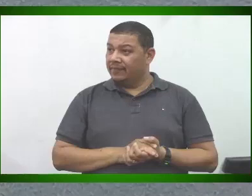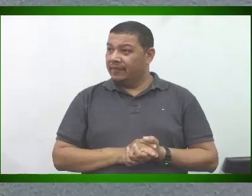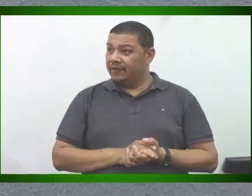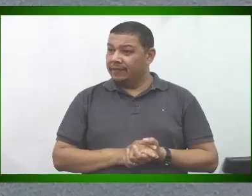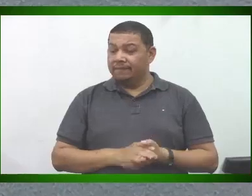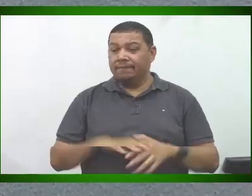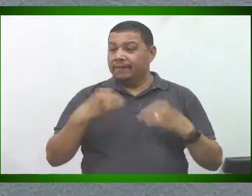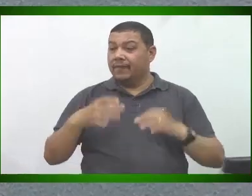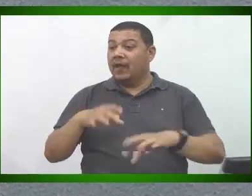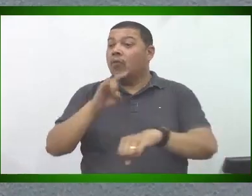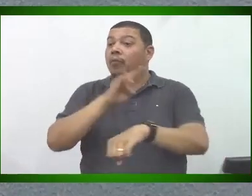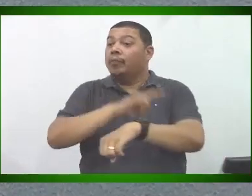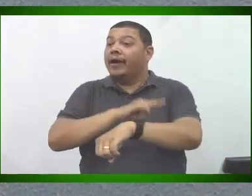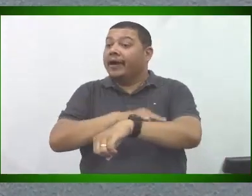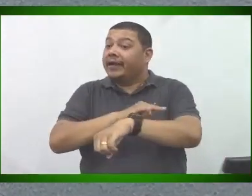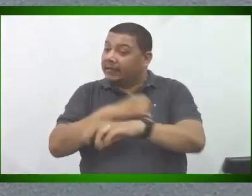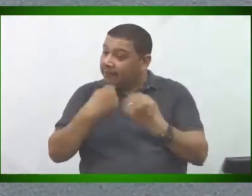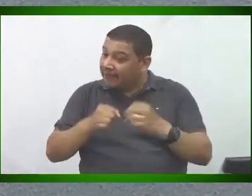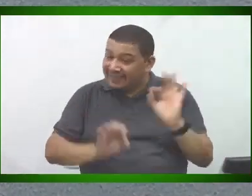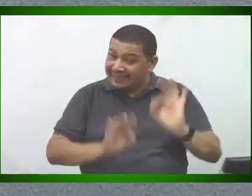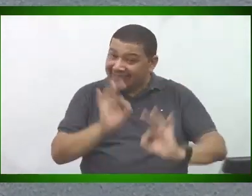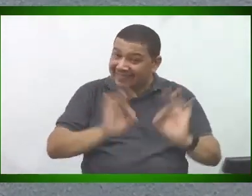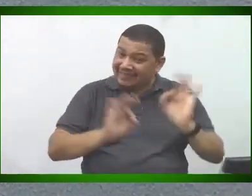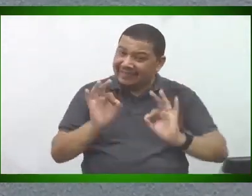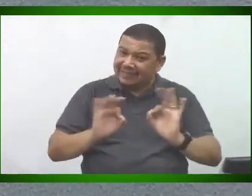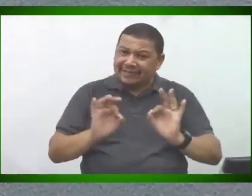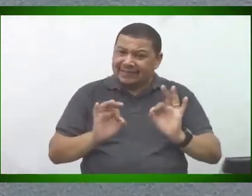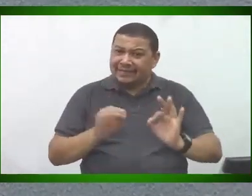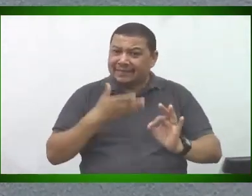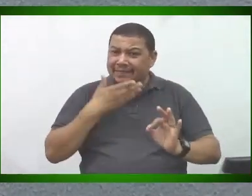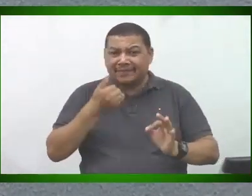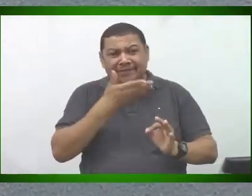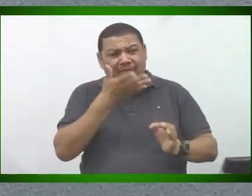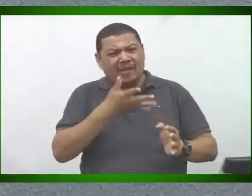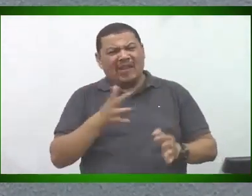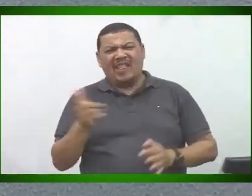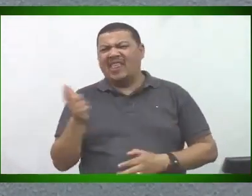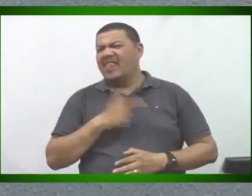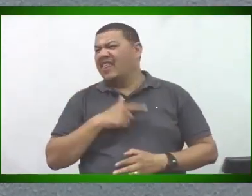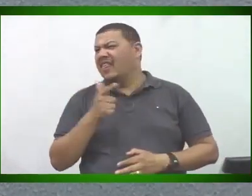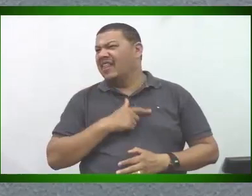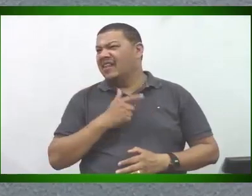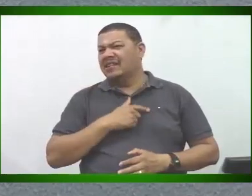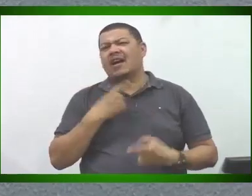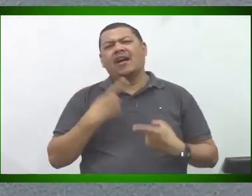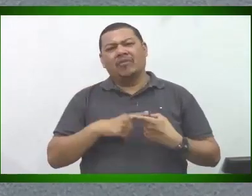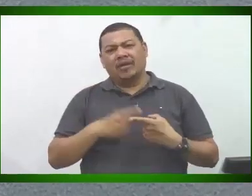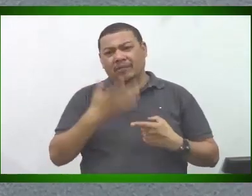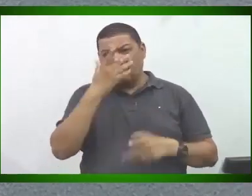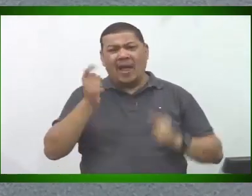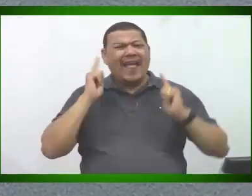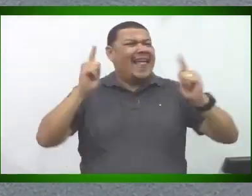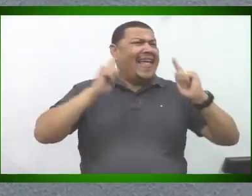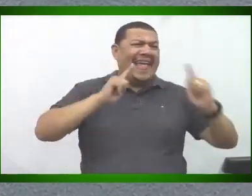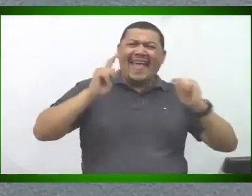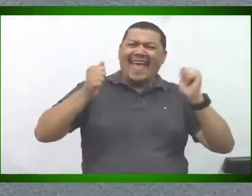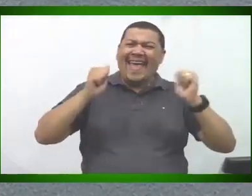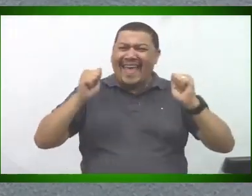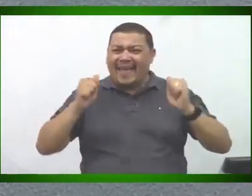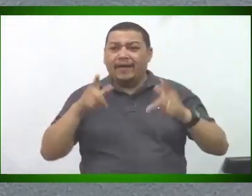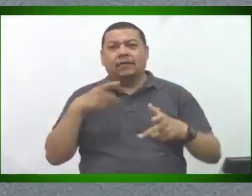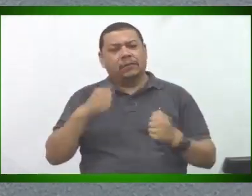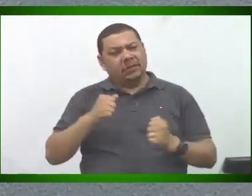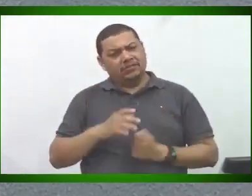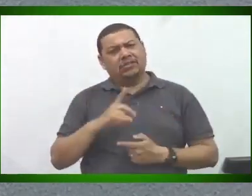os banheiros. Nós precisamos ali dar uma melhorada nos banheiros, os nossos torcedores merecem. O estádio Aglaé